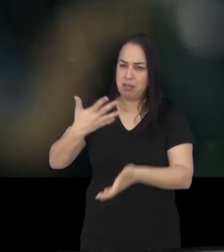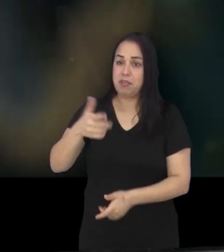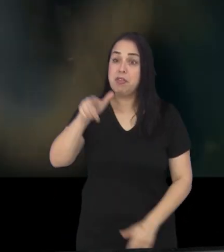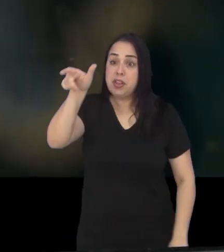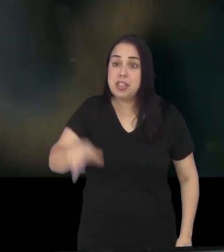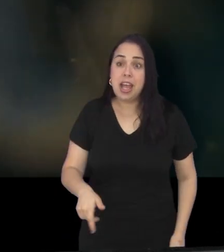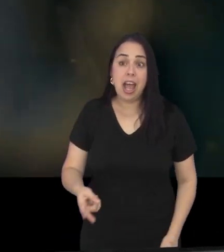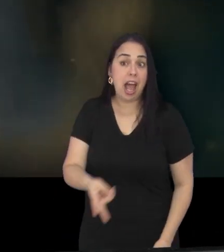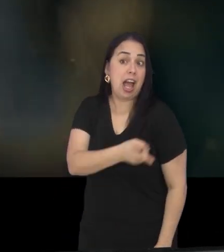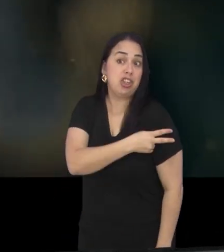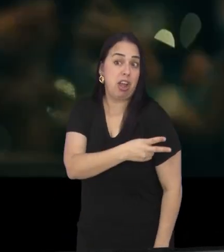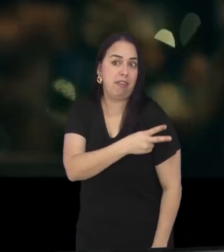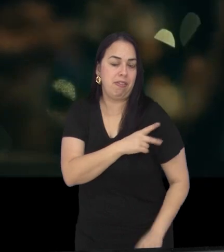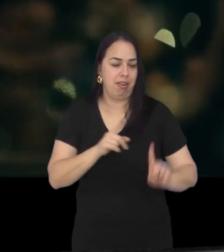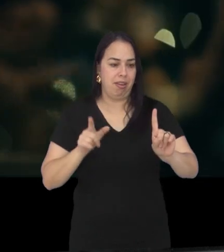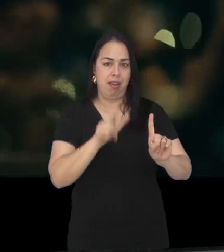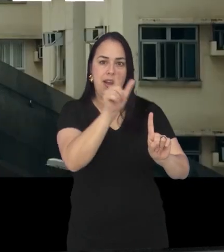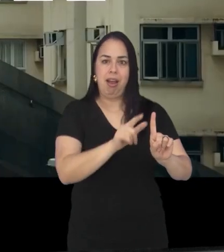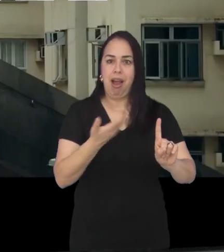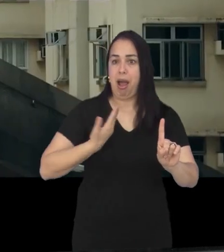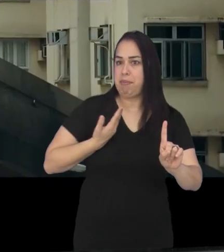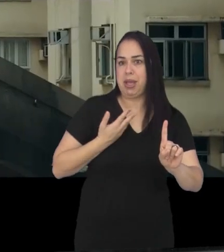patroa, não é amiga.